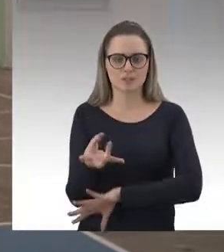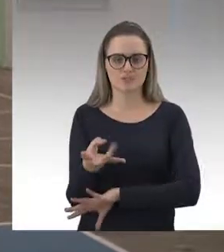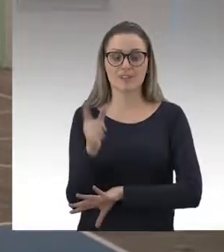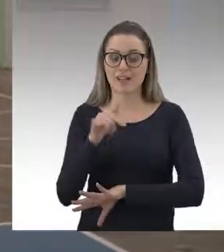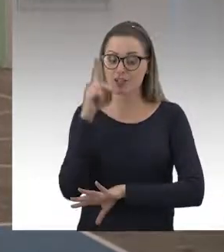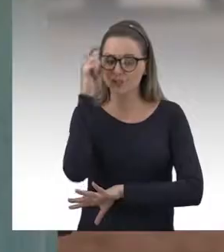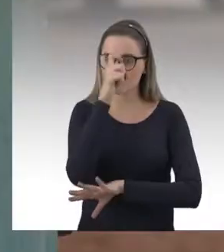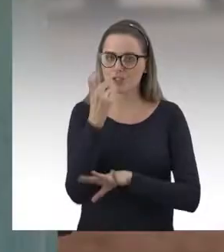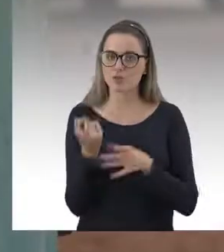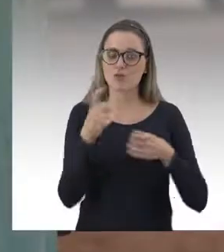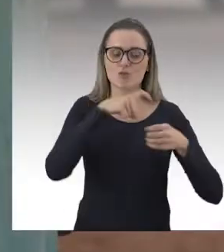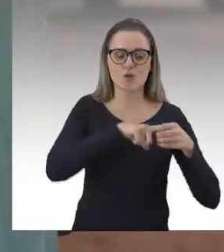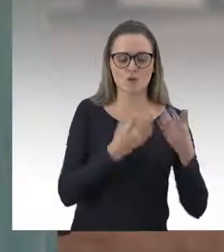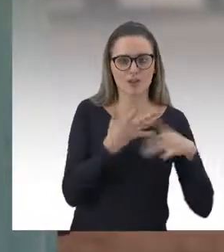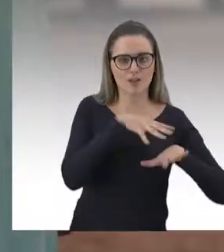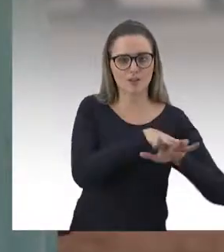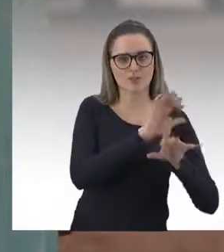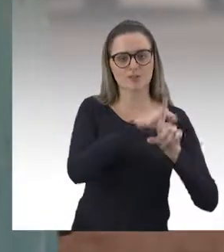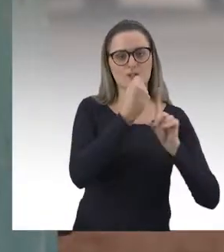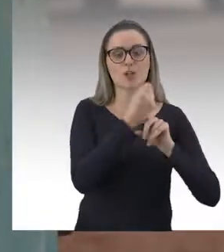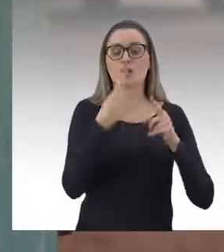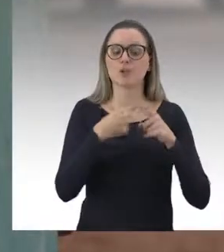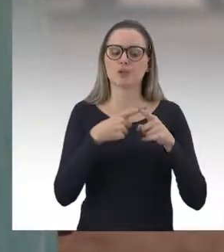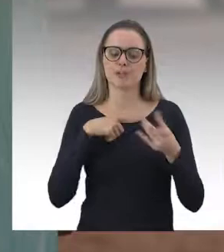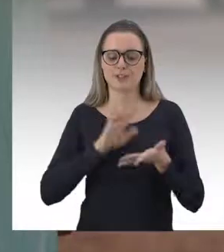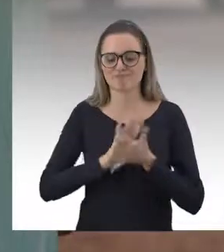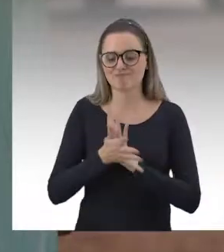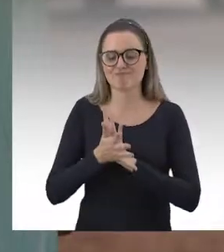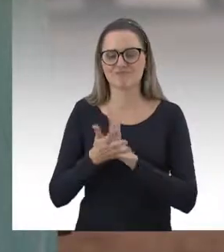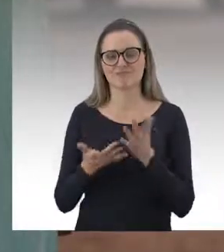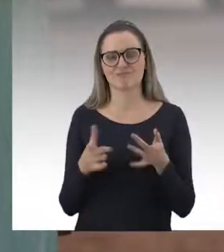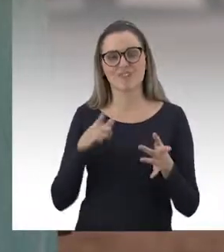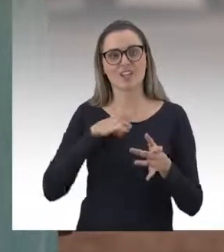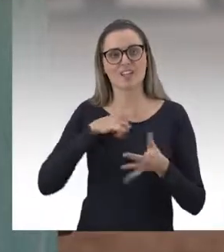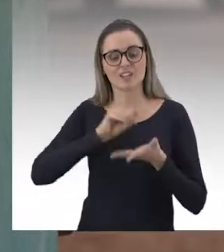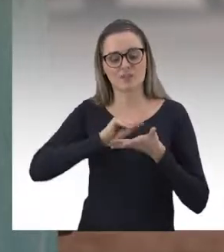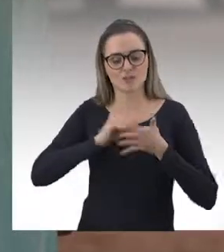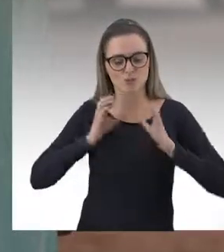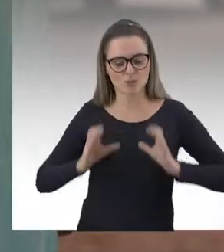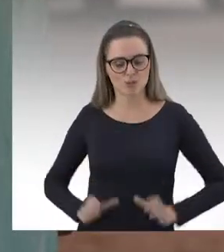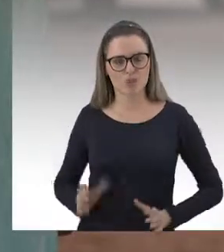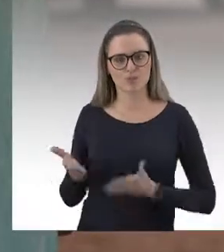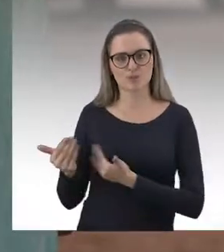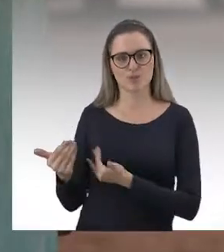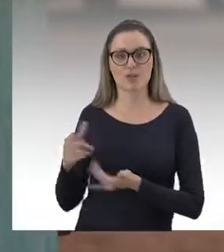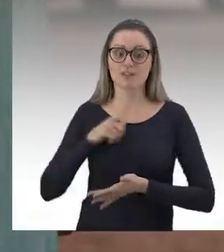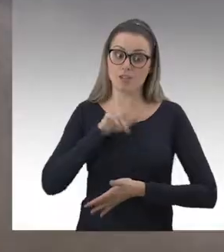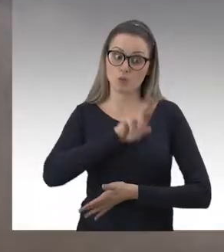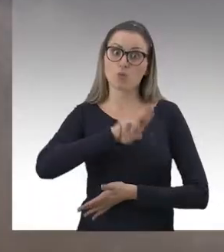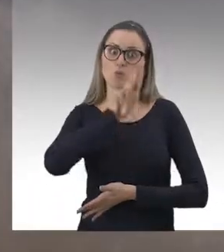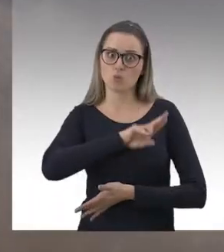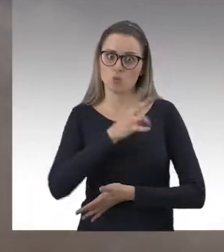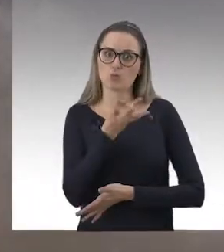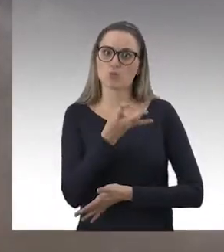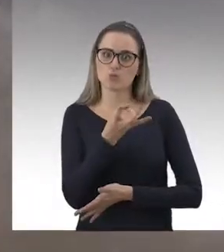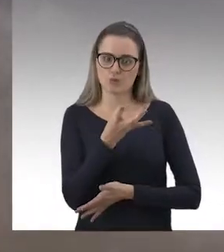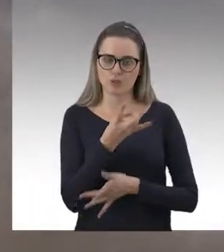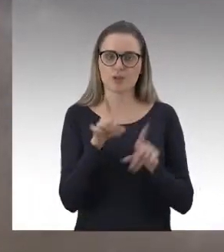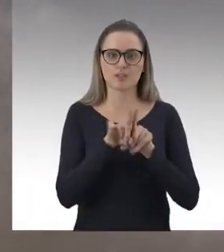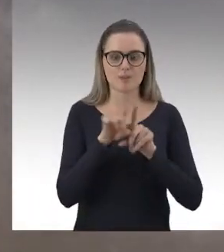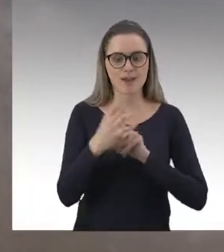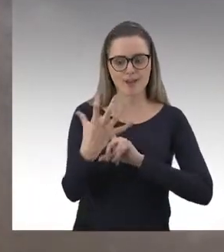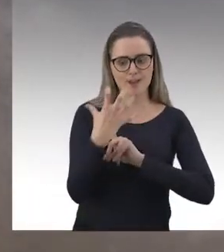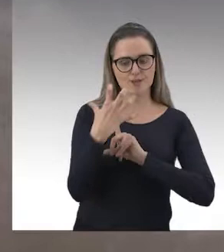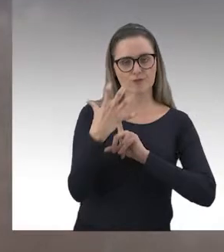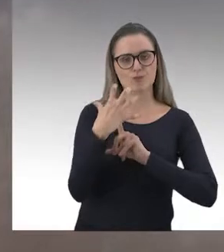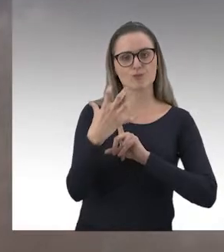inserir no mercado de trabalho, porque existe o preconceito, existe também a indisciplina dos jovens, existe o problema da drogadição, que também, enfim, influencia na